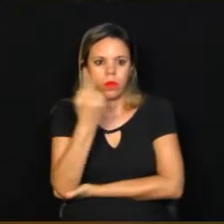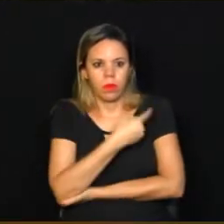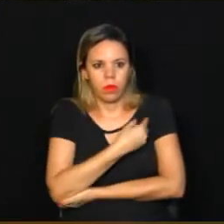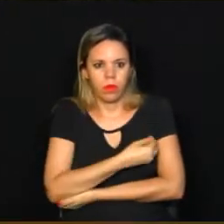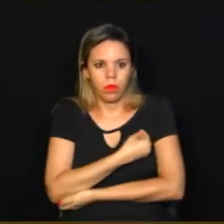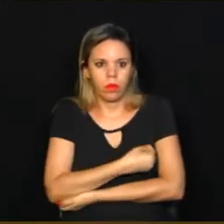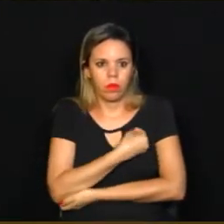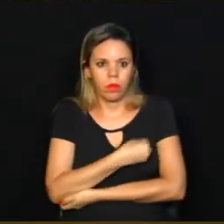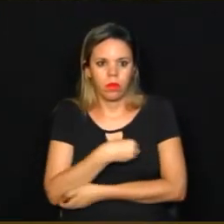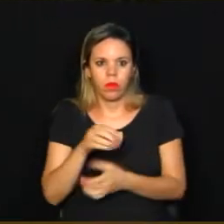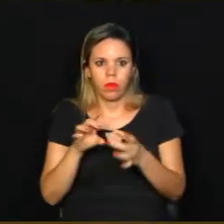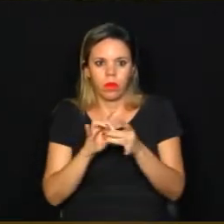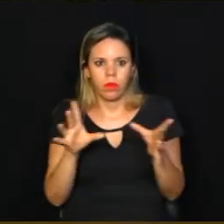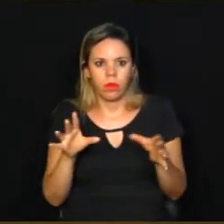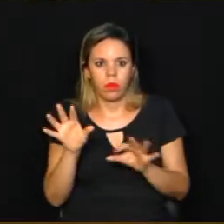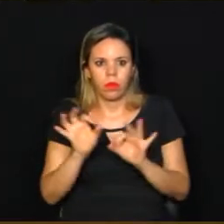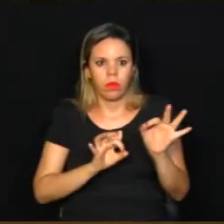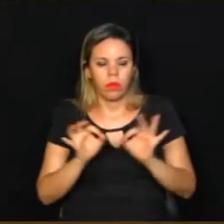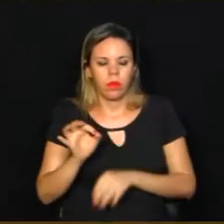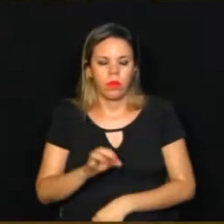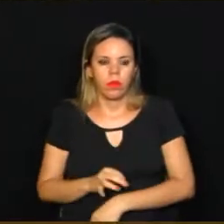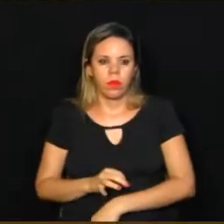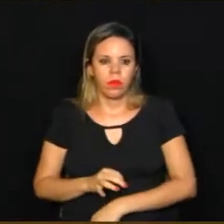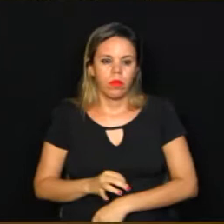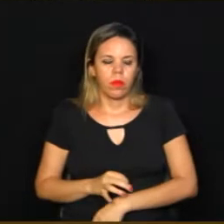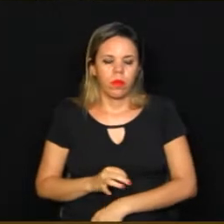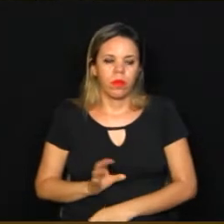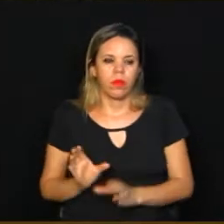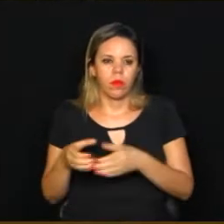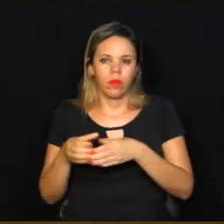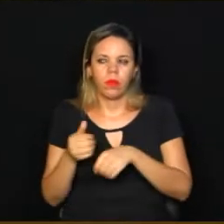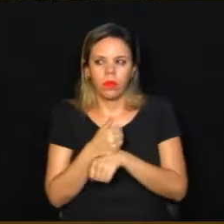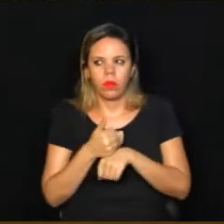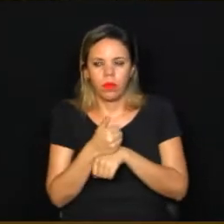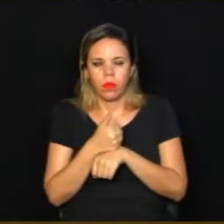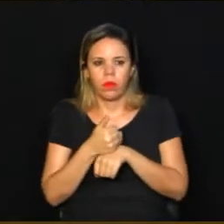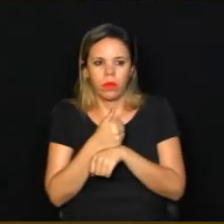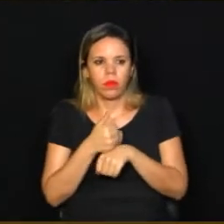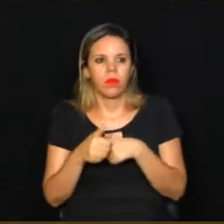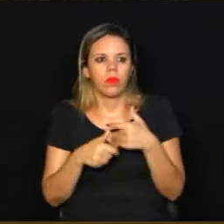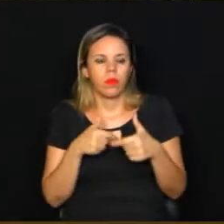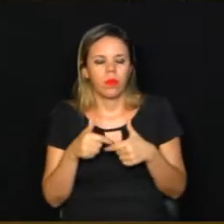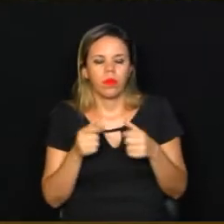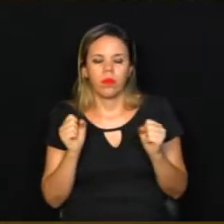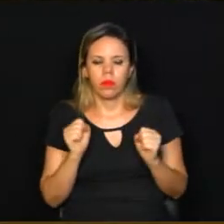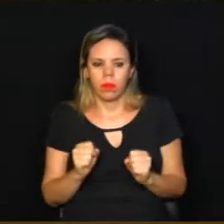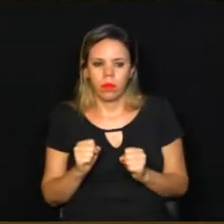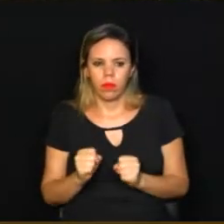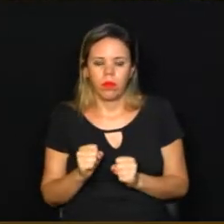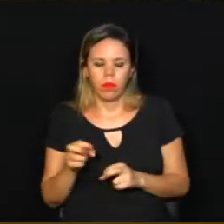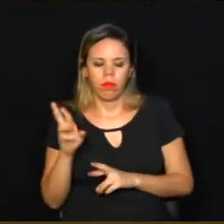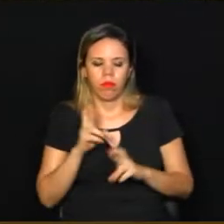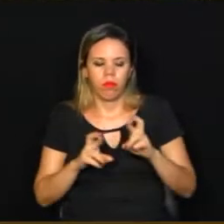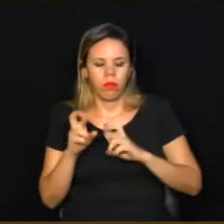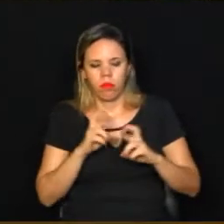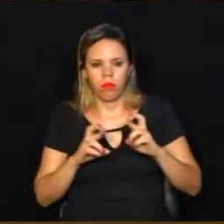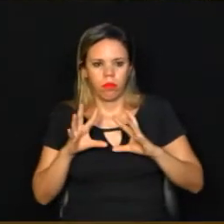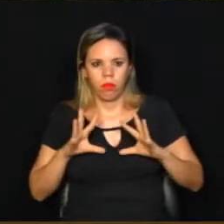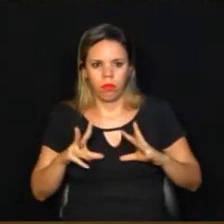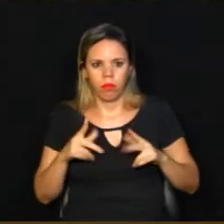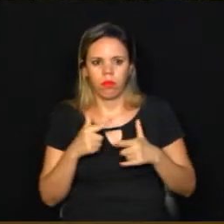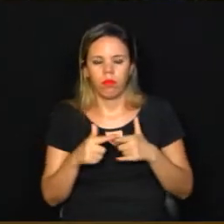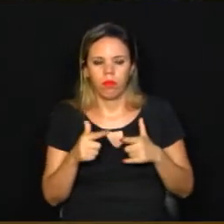estamos nos dispondo, então, organizando todas as equipes de atendimento para que elas possam analisar todas